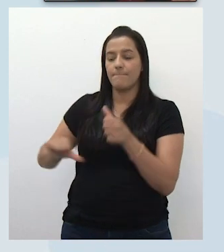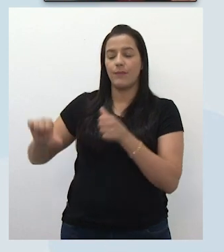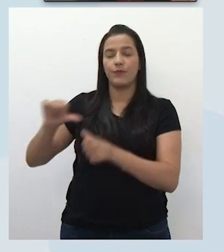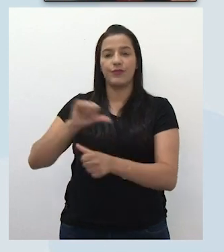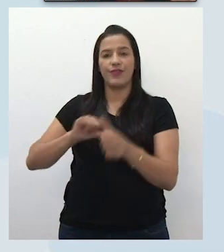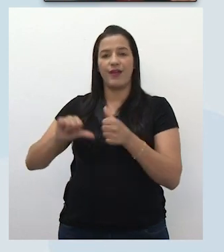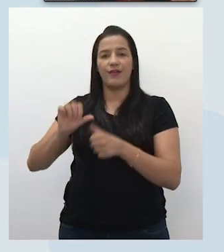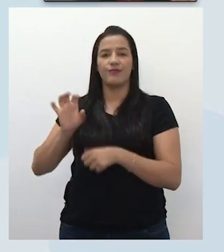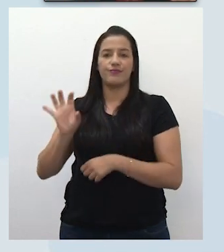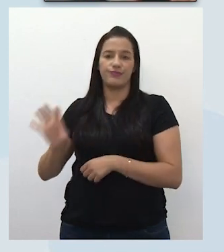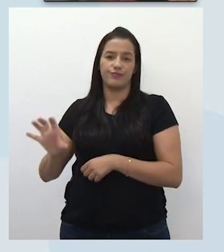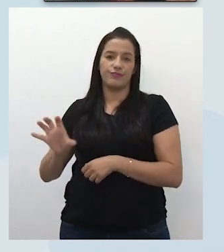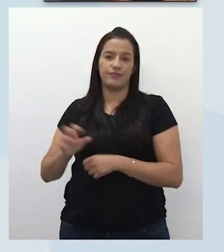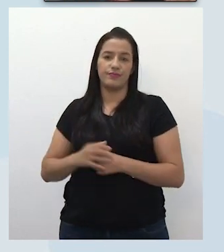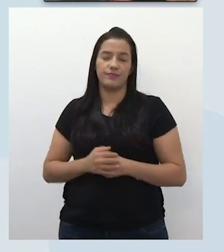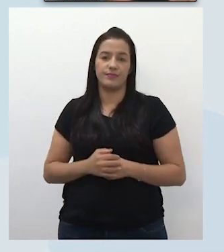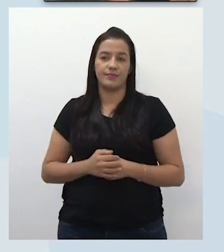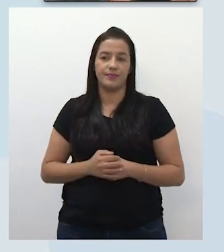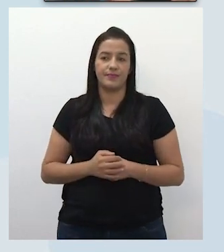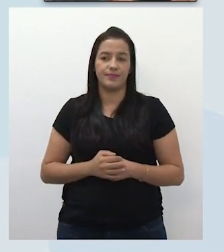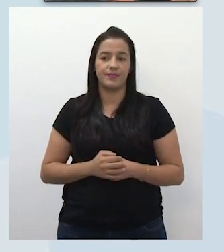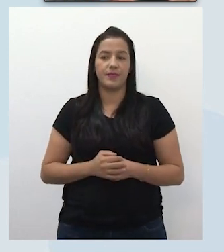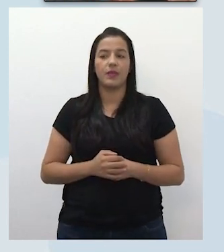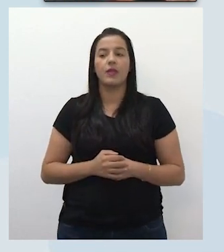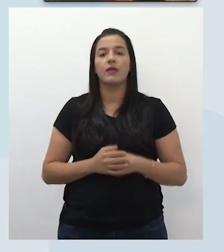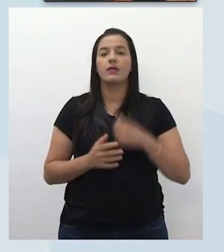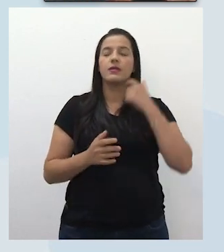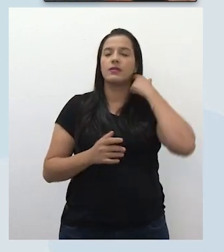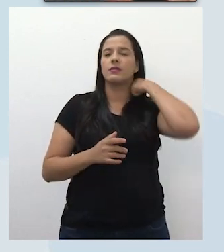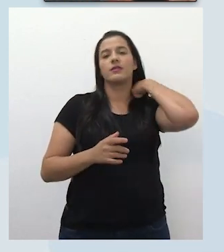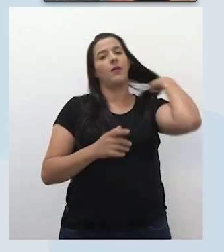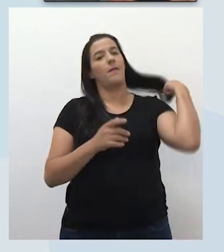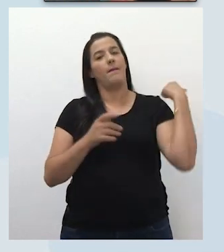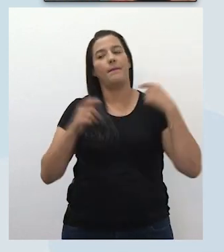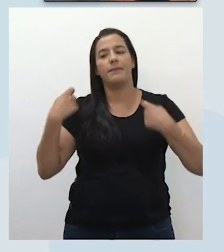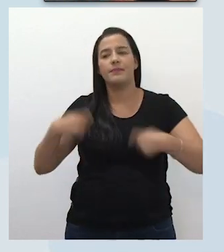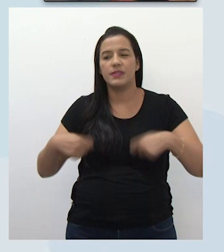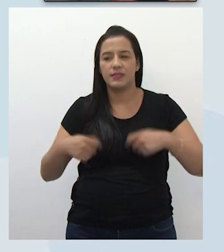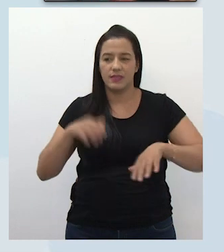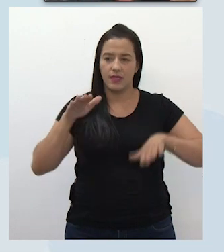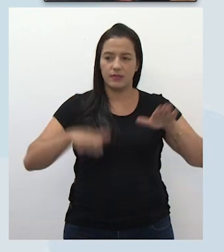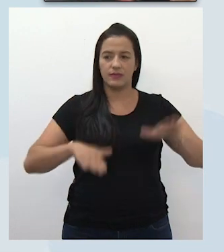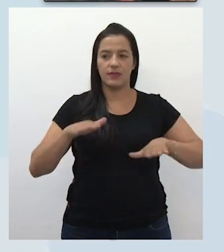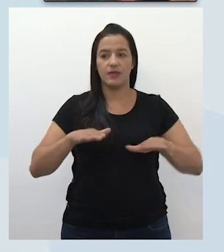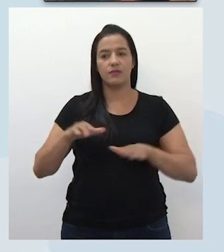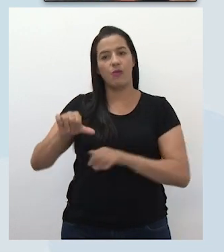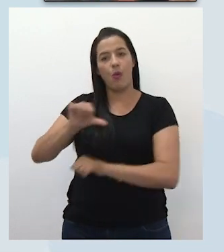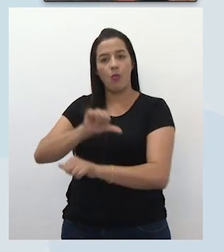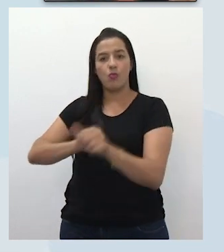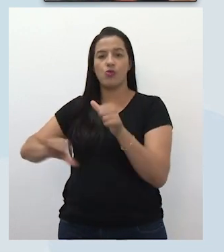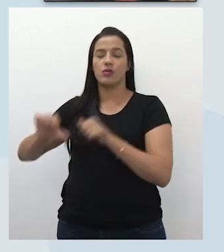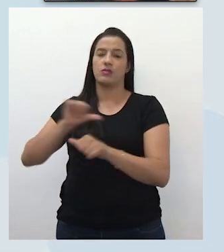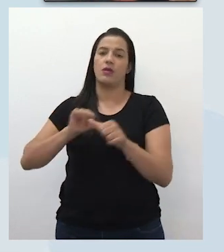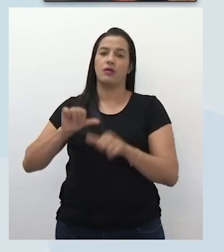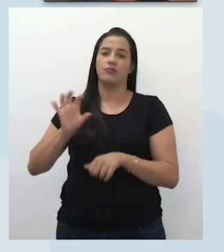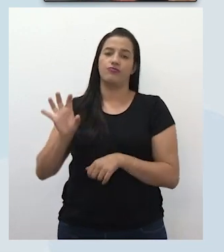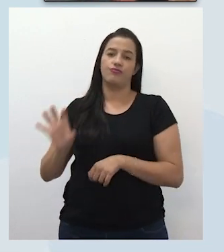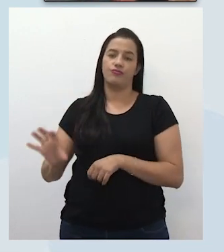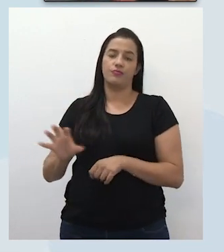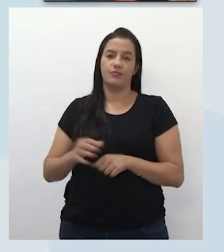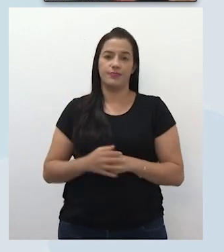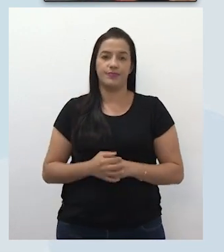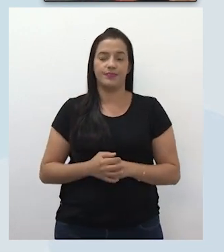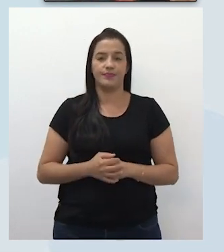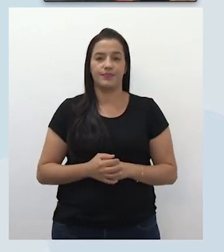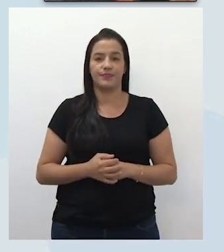modificar o comportamento. Ou seja, há necessidade de se mudar um comportamento. Então, o ponto de partida é esse feedback